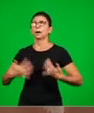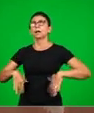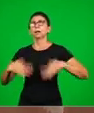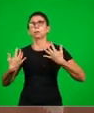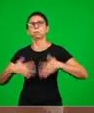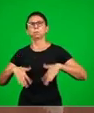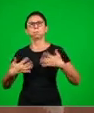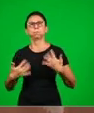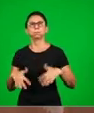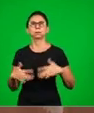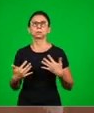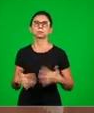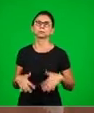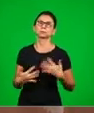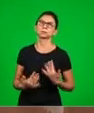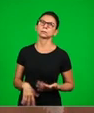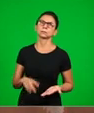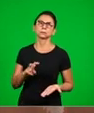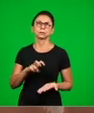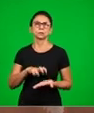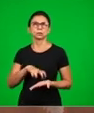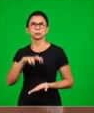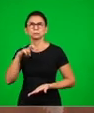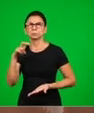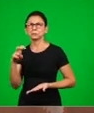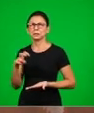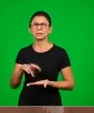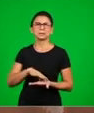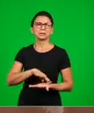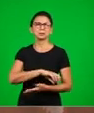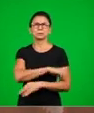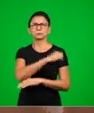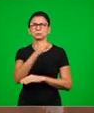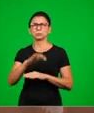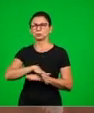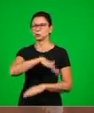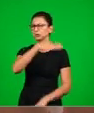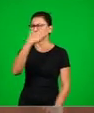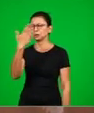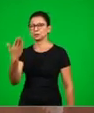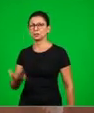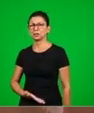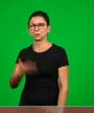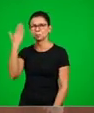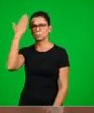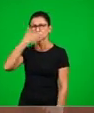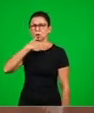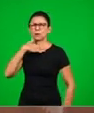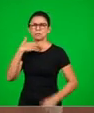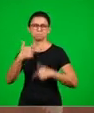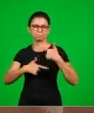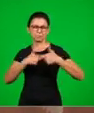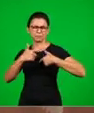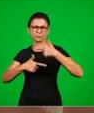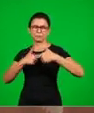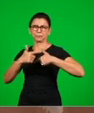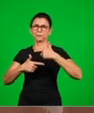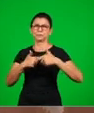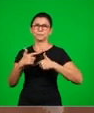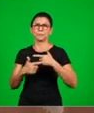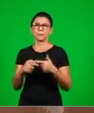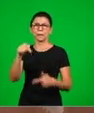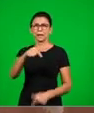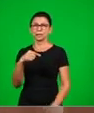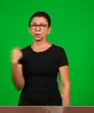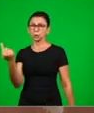isso. Cada amanhecer, todos que estão aqui conosco, tem um grupo grande aqui, estão nos ouvindo, todos têm um